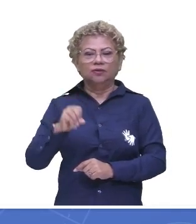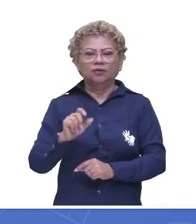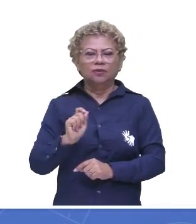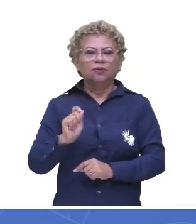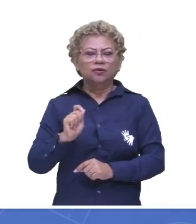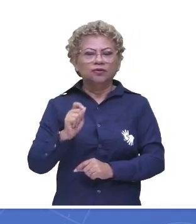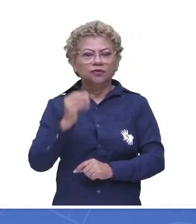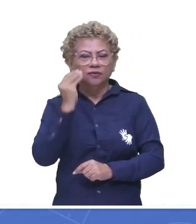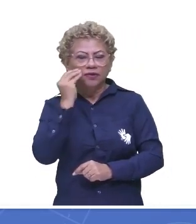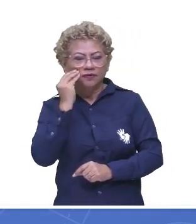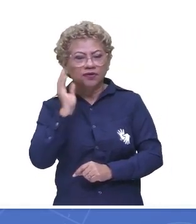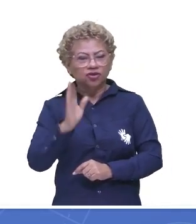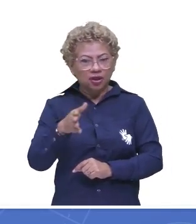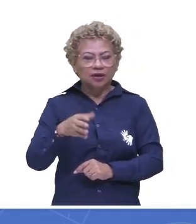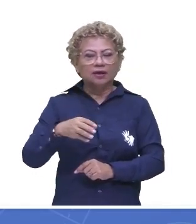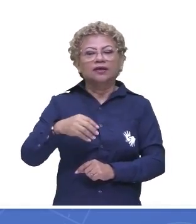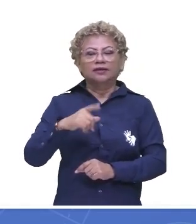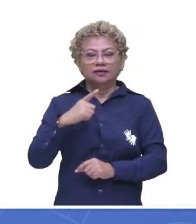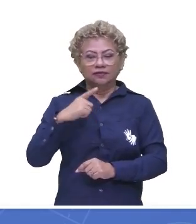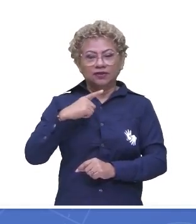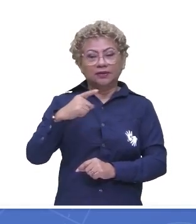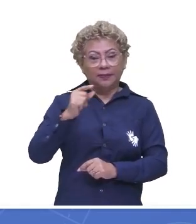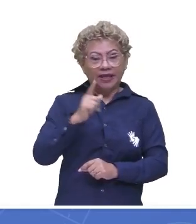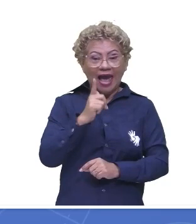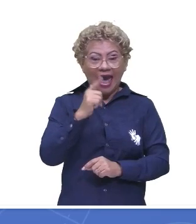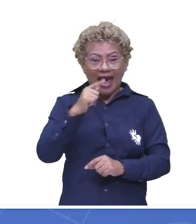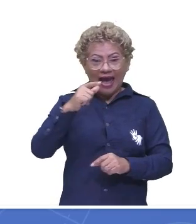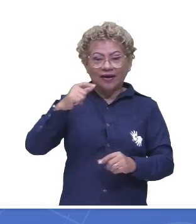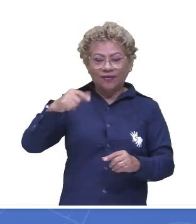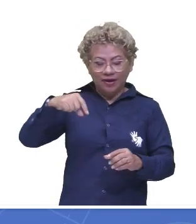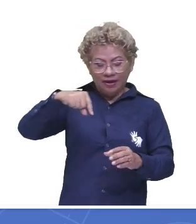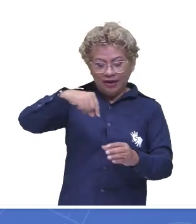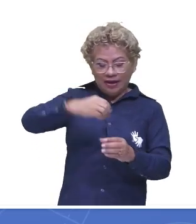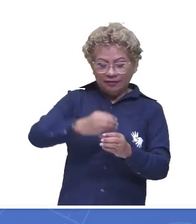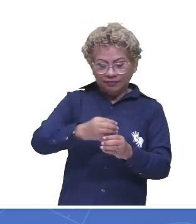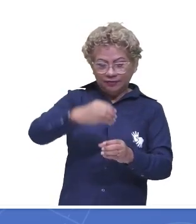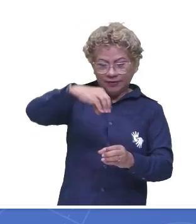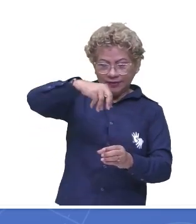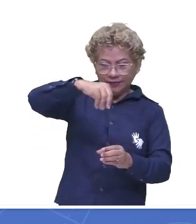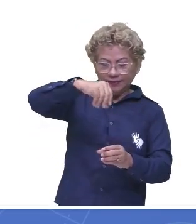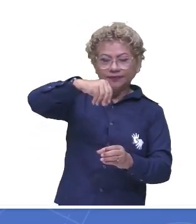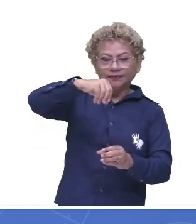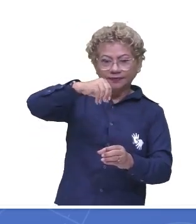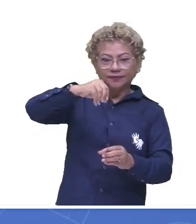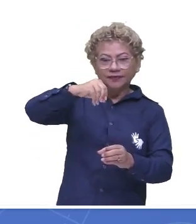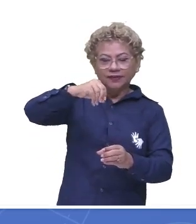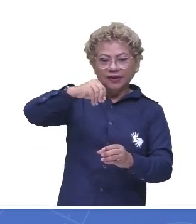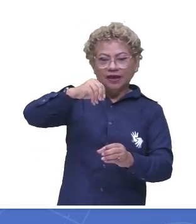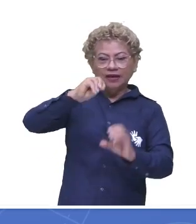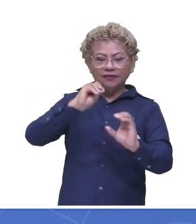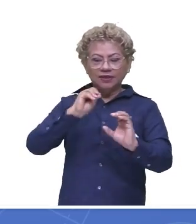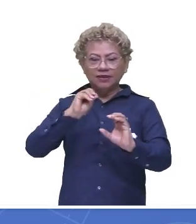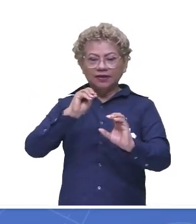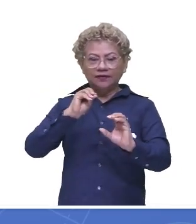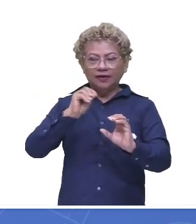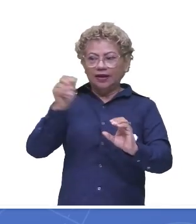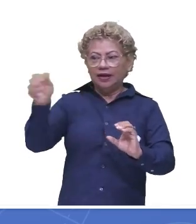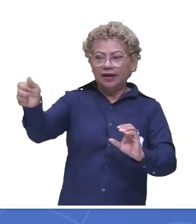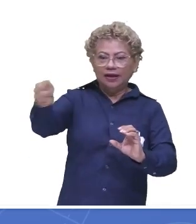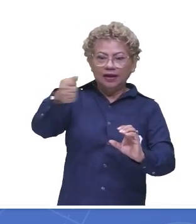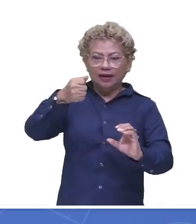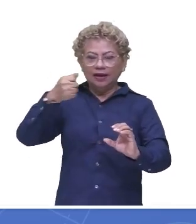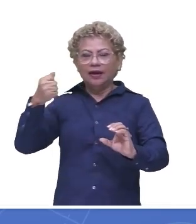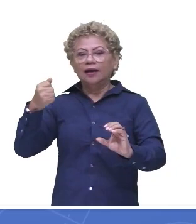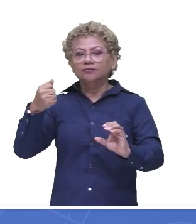caber mais água. Você coloca lá no congelador, certo? Depois, quando você vai verificar, a garrafa estourou. Por quê? Porque a